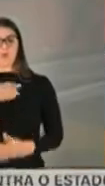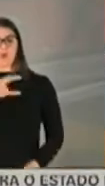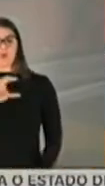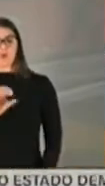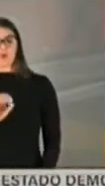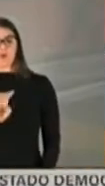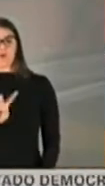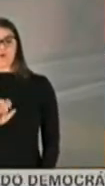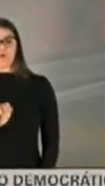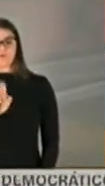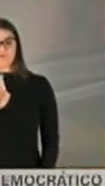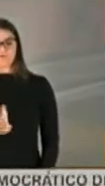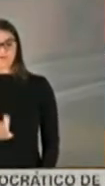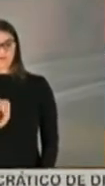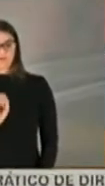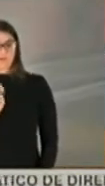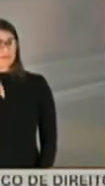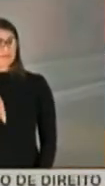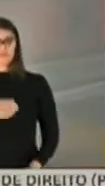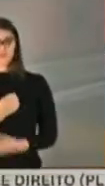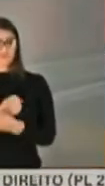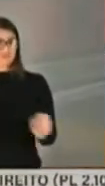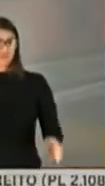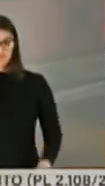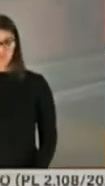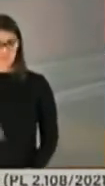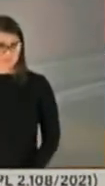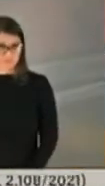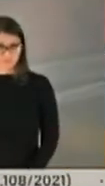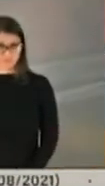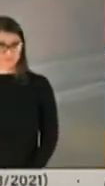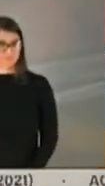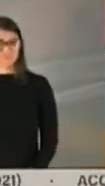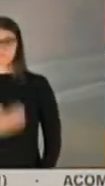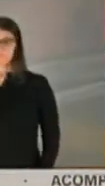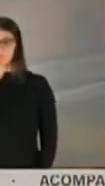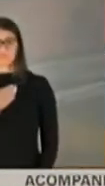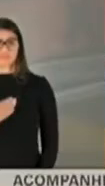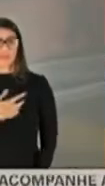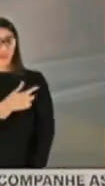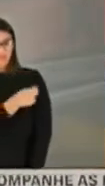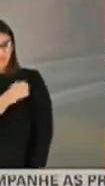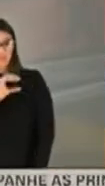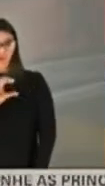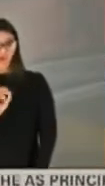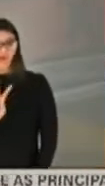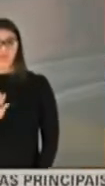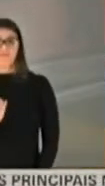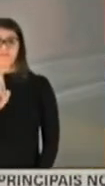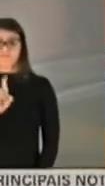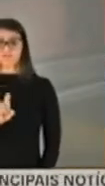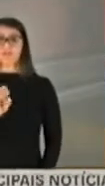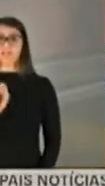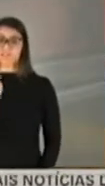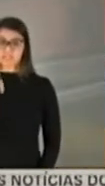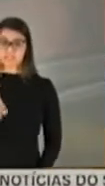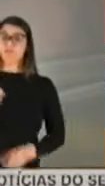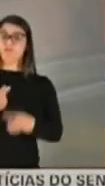Covaxin. Não valeu. A Covaxin foi negociada e